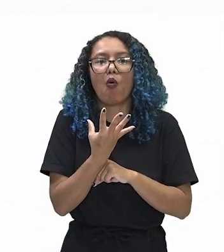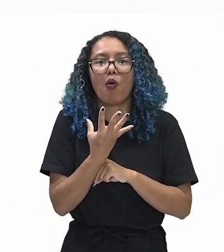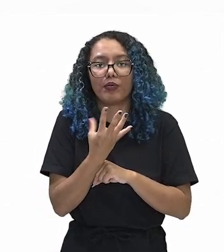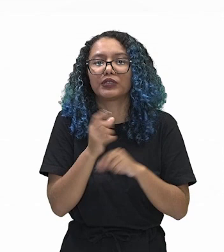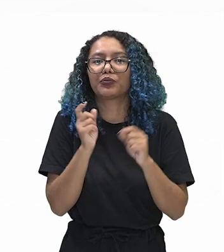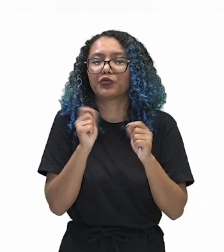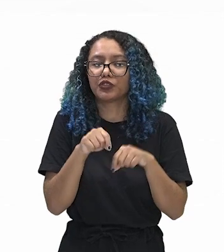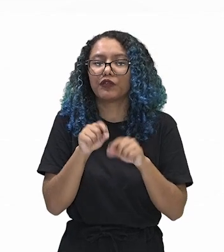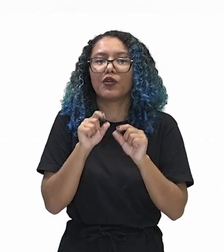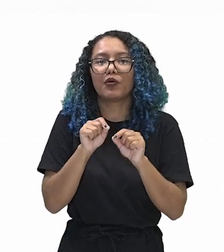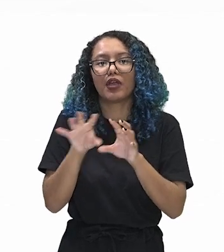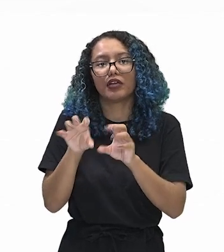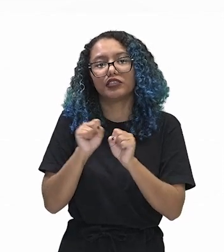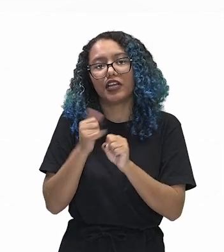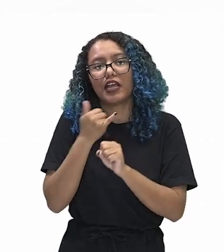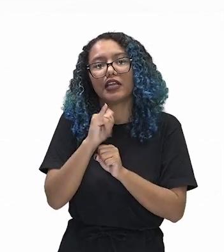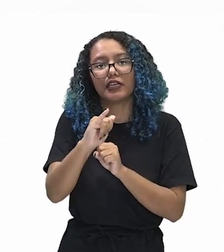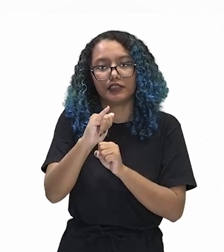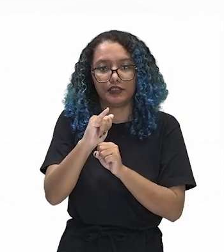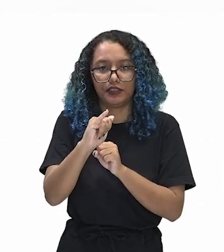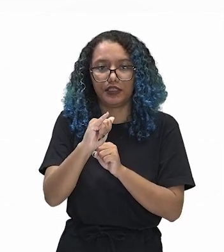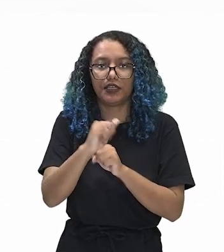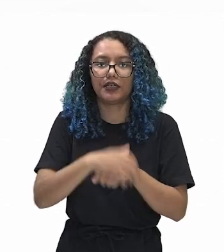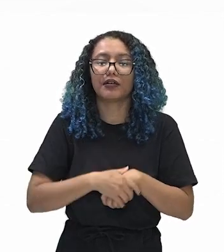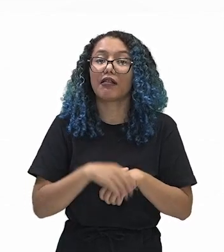E lembrem-se sempre,